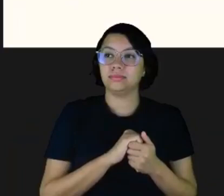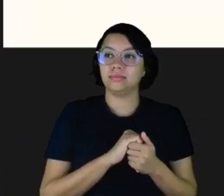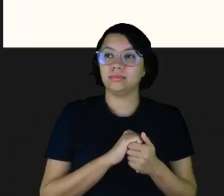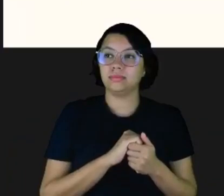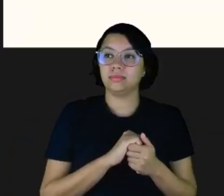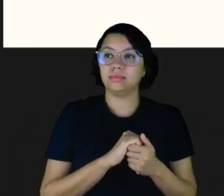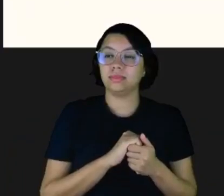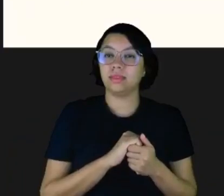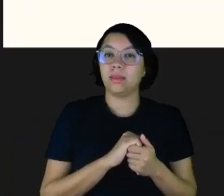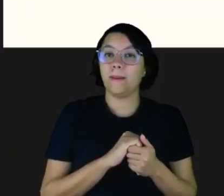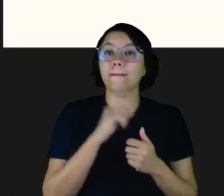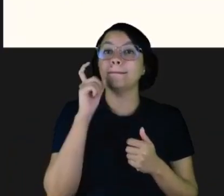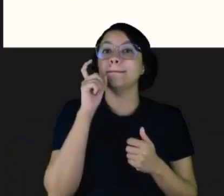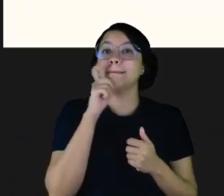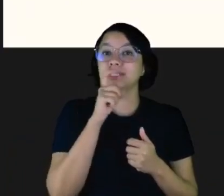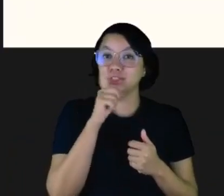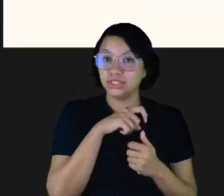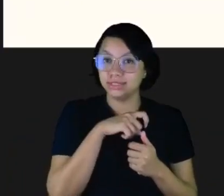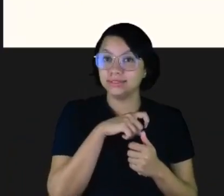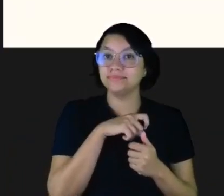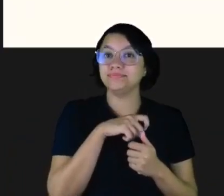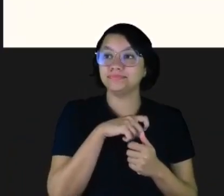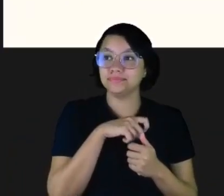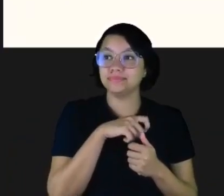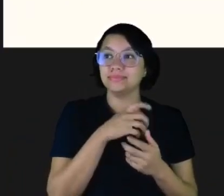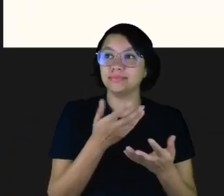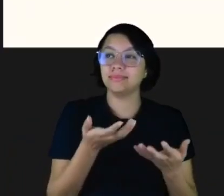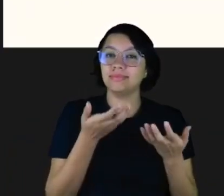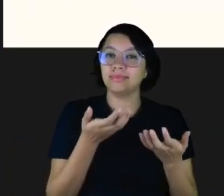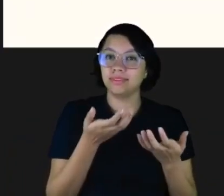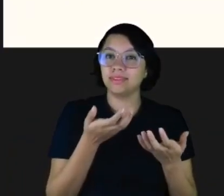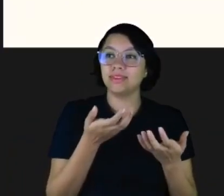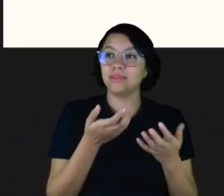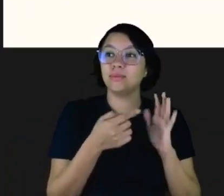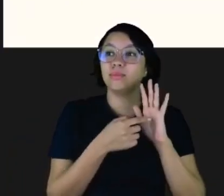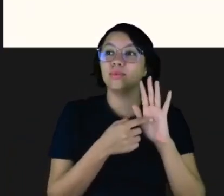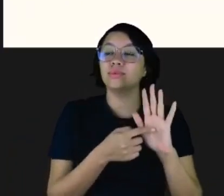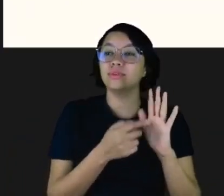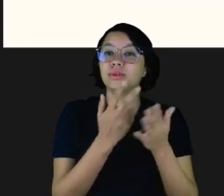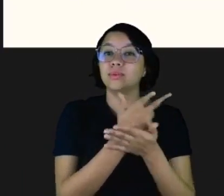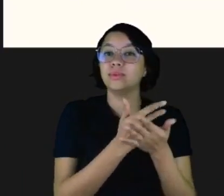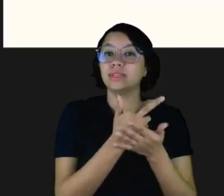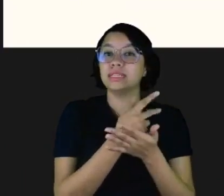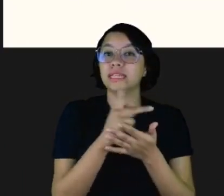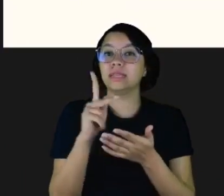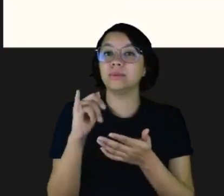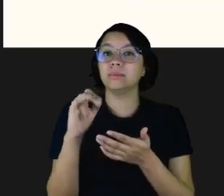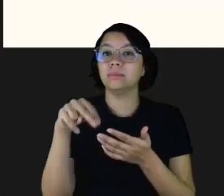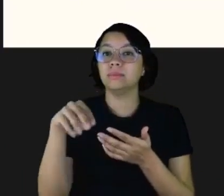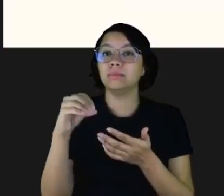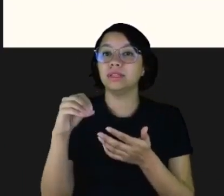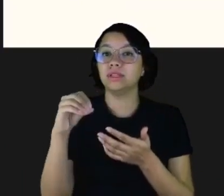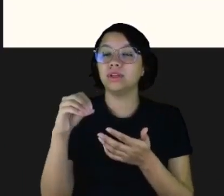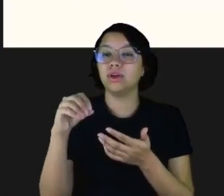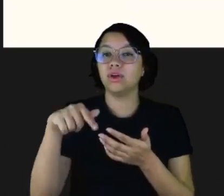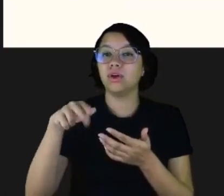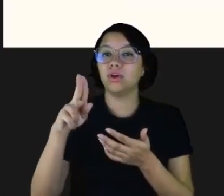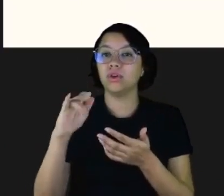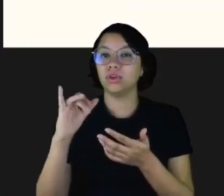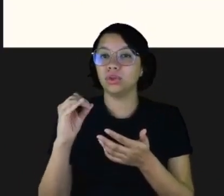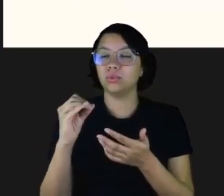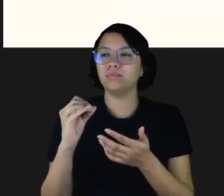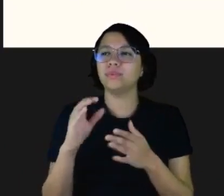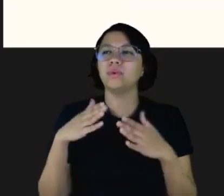verdadeira, mentiras, né? Fiz questão de trazer o Pinóquio aqui, que quando nós acreditamos